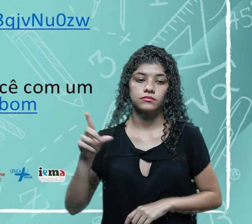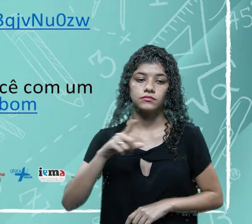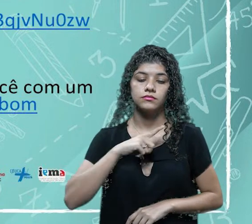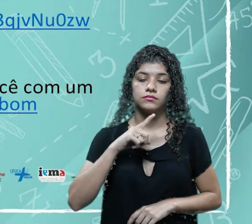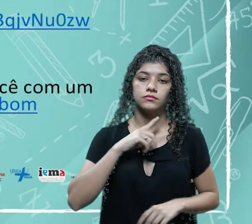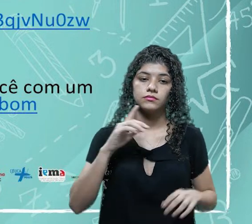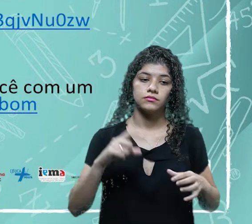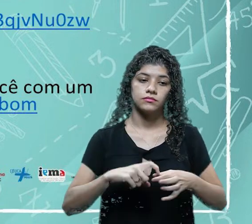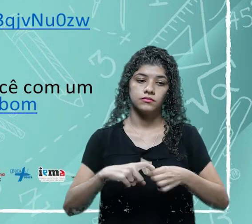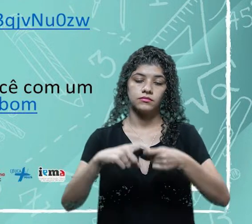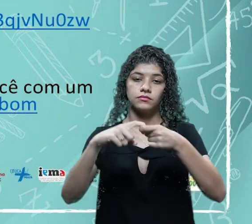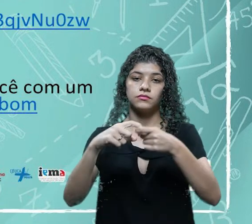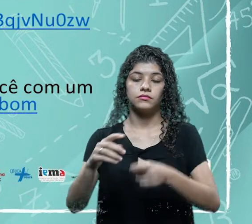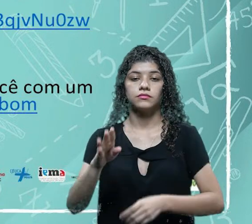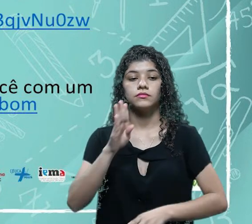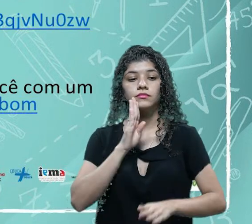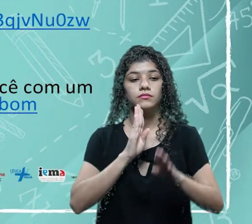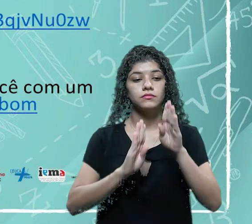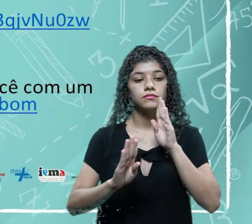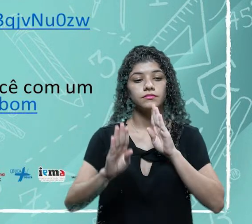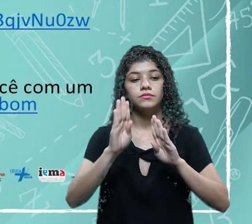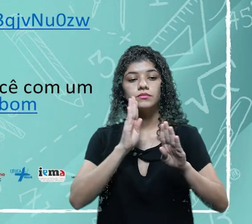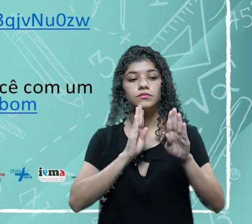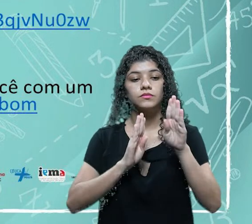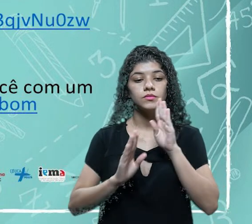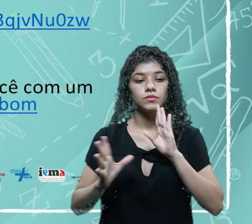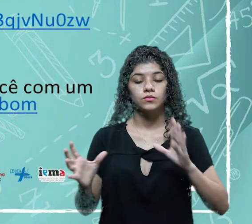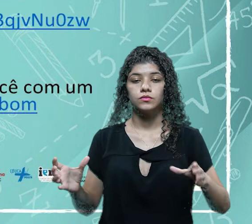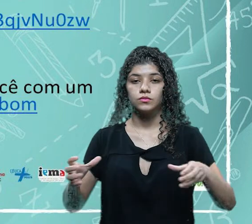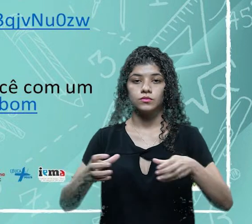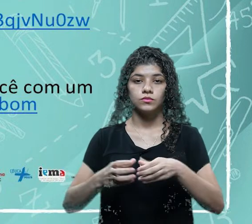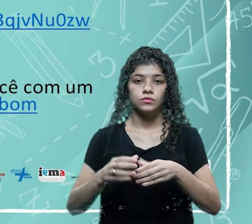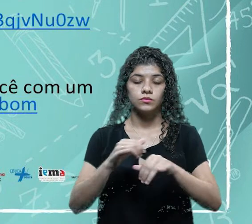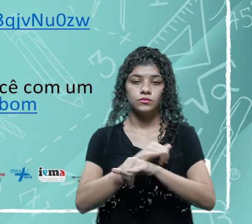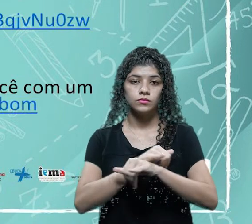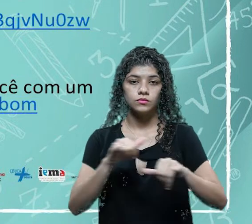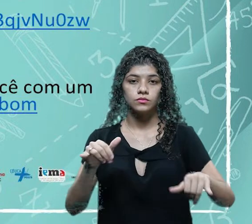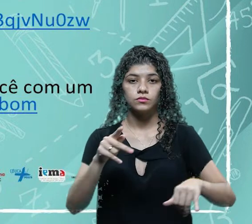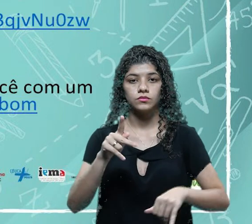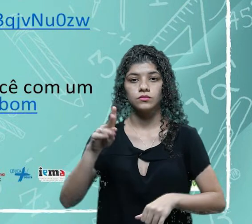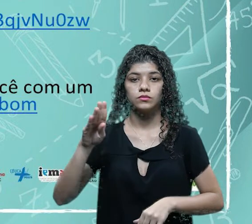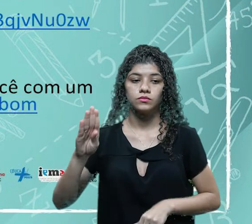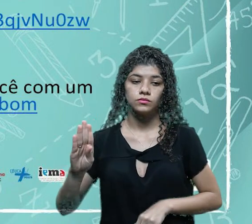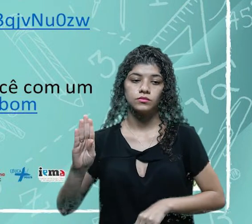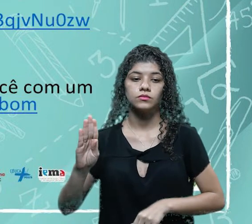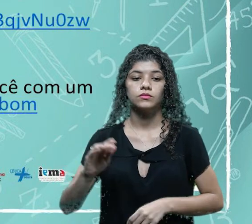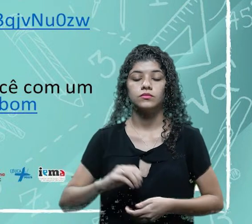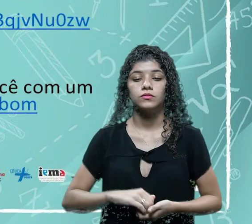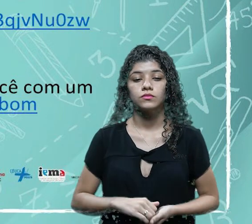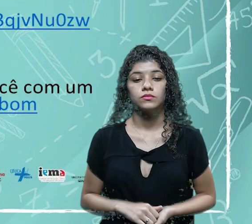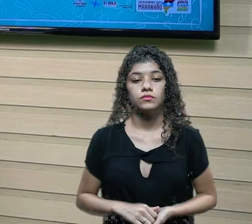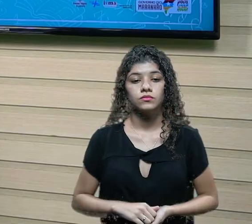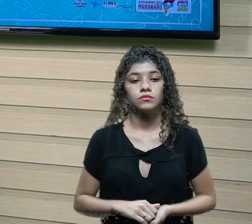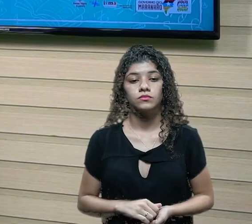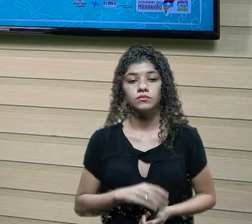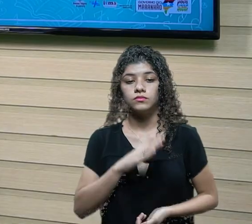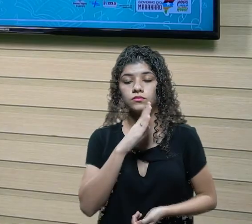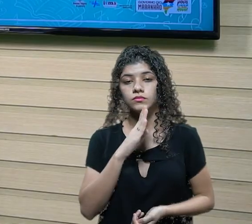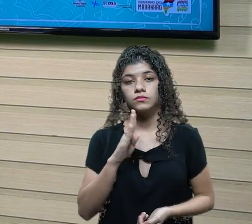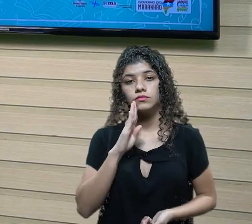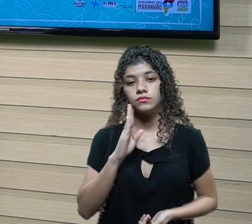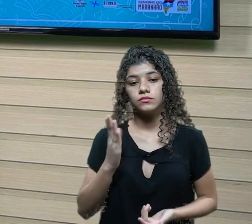aí logo depois tem um link o Facebook o grupo público eles realizaram um grupo né